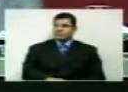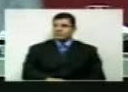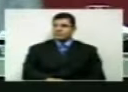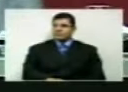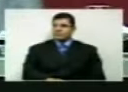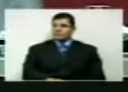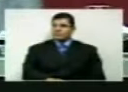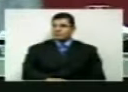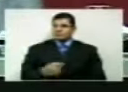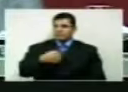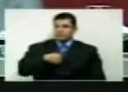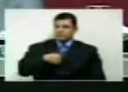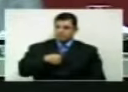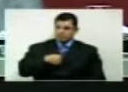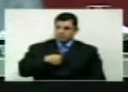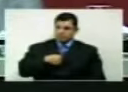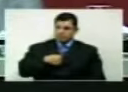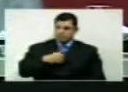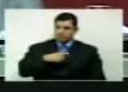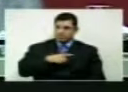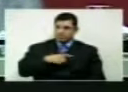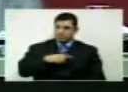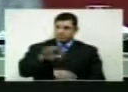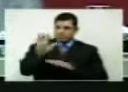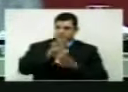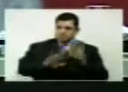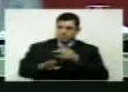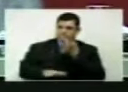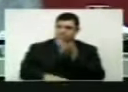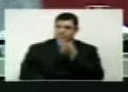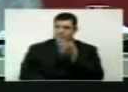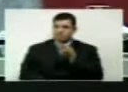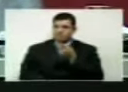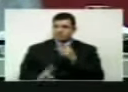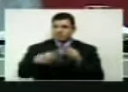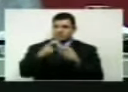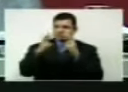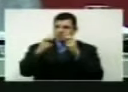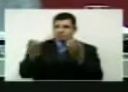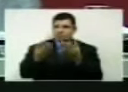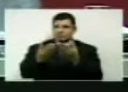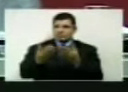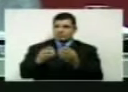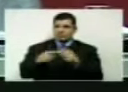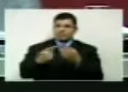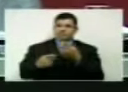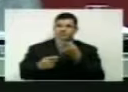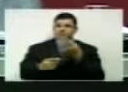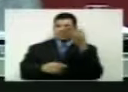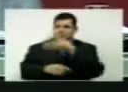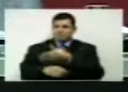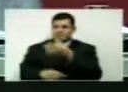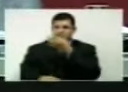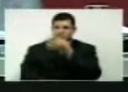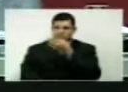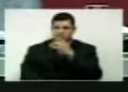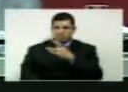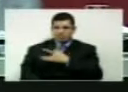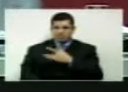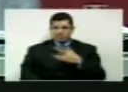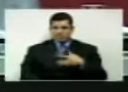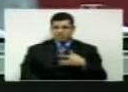senhores deputados, eu tinha até me preparado para falar de um outro tema hoje, mas vou voltar a essa questão da